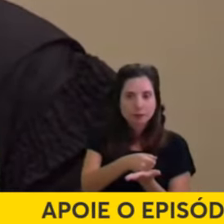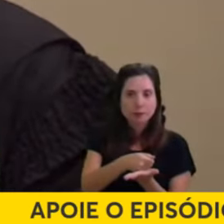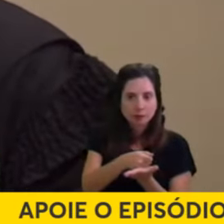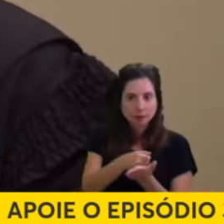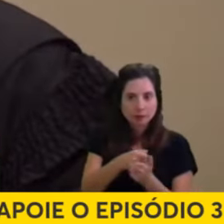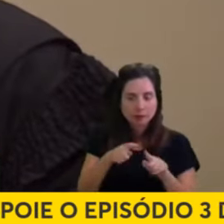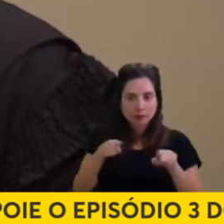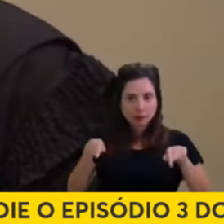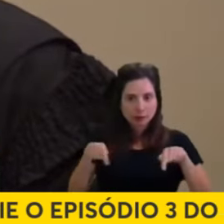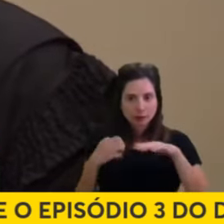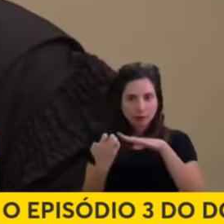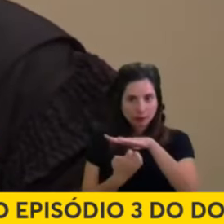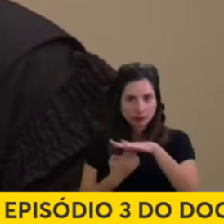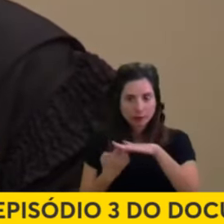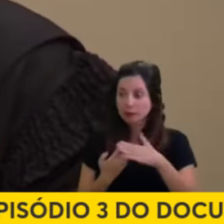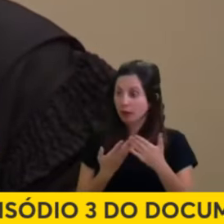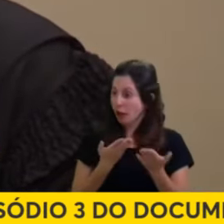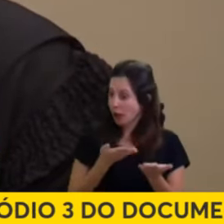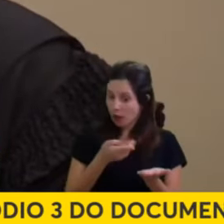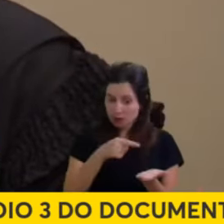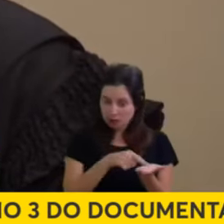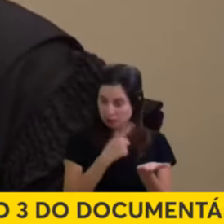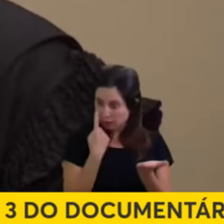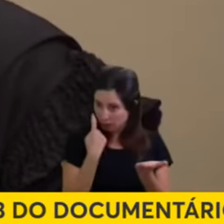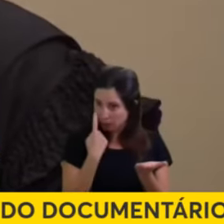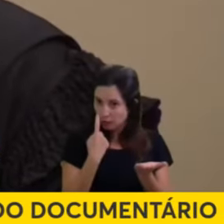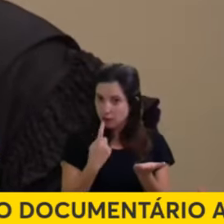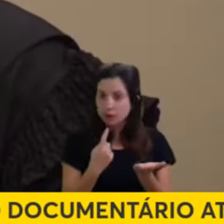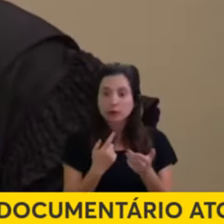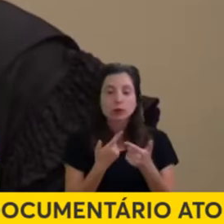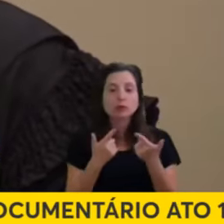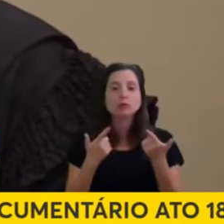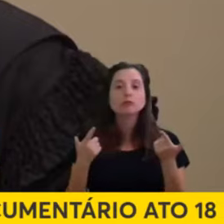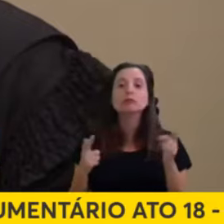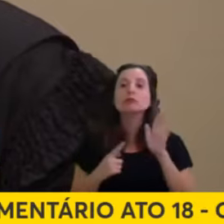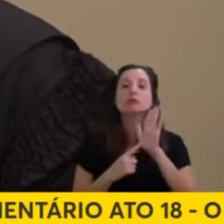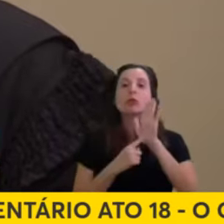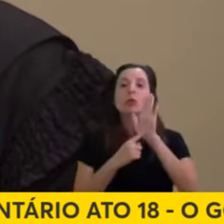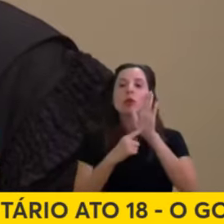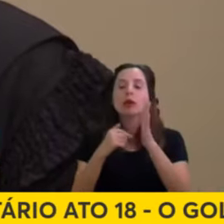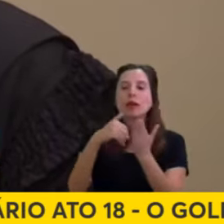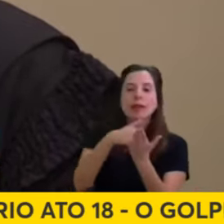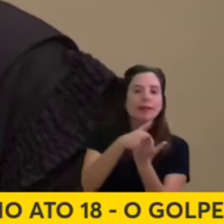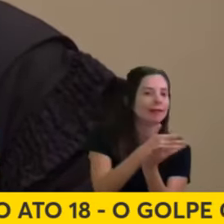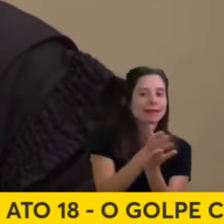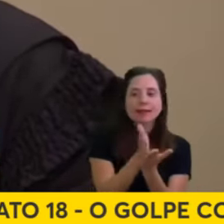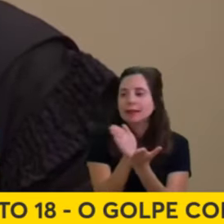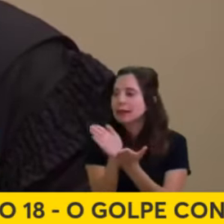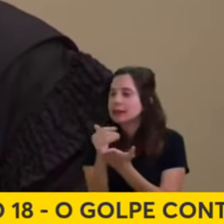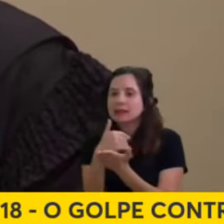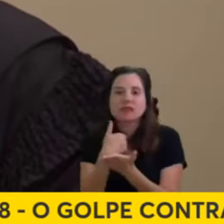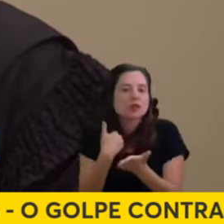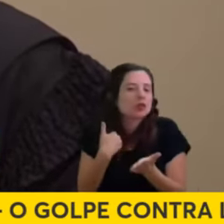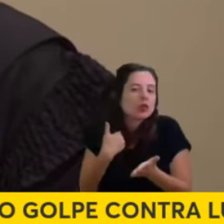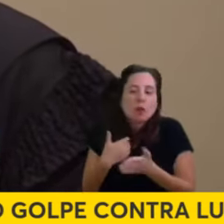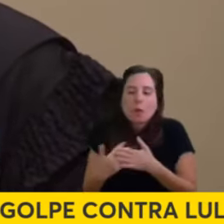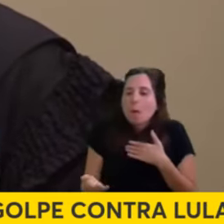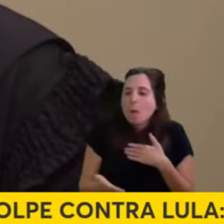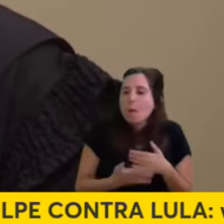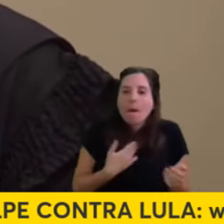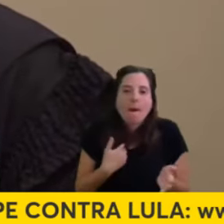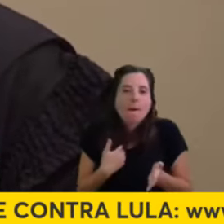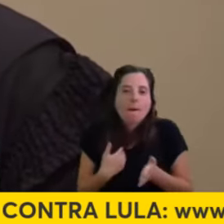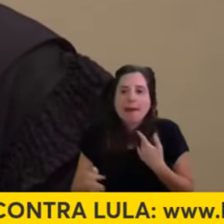situação aqui bem interessante não tendo sido demonstrado desvio de qualquer de quantia paga ou qual